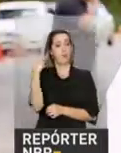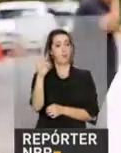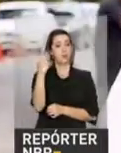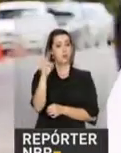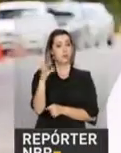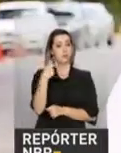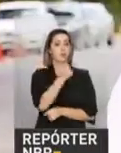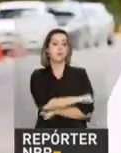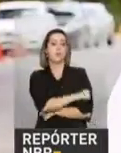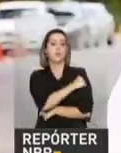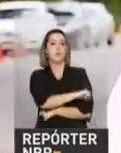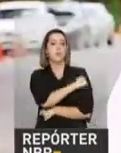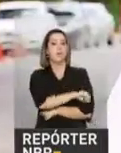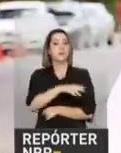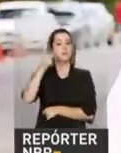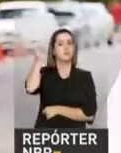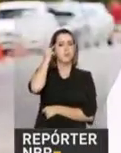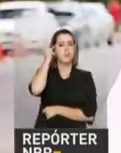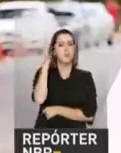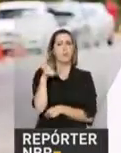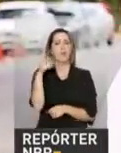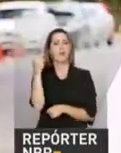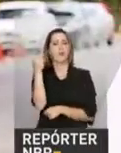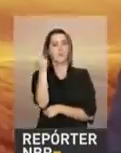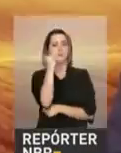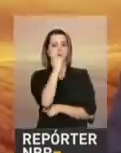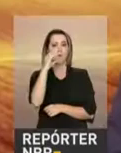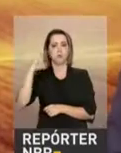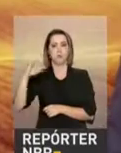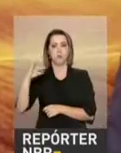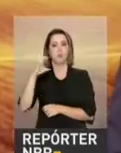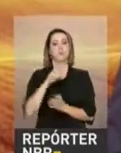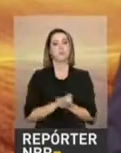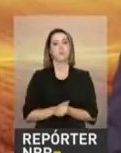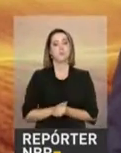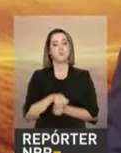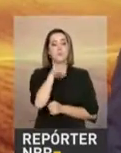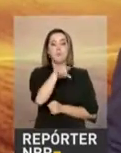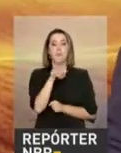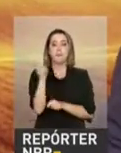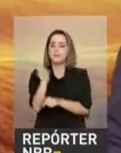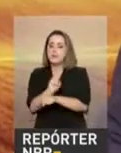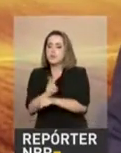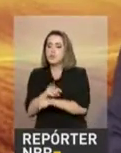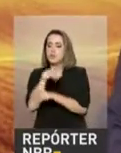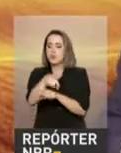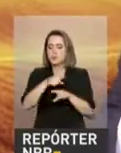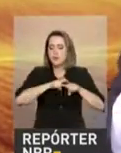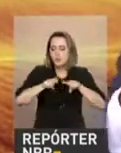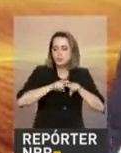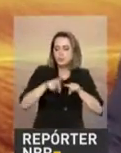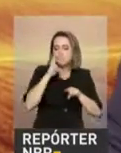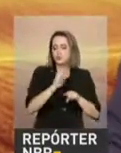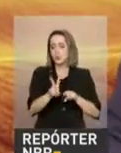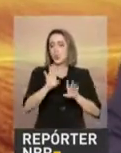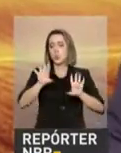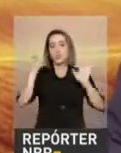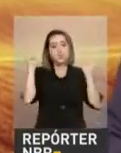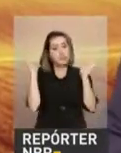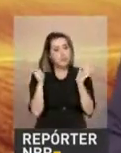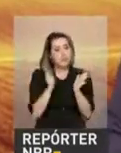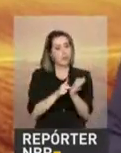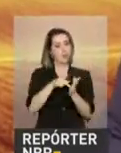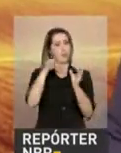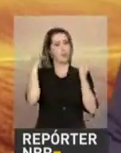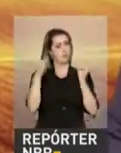Tocantins, Rio de Janeiro, São Paulo e Santa Catarina. Essa auditoria nos dê a situação real de